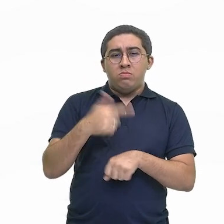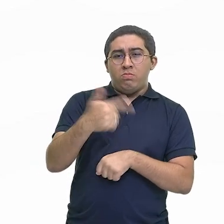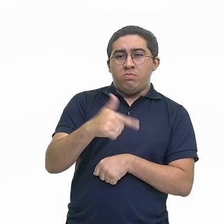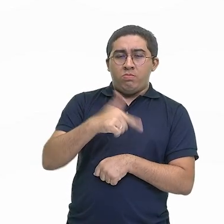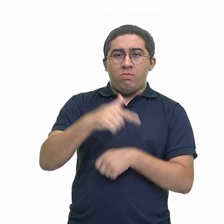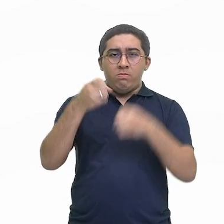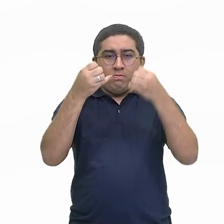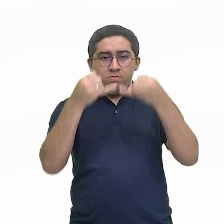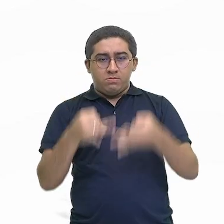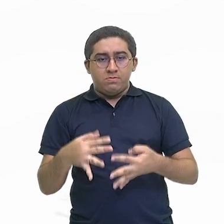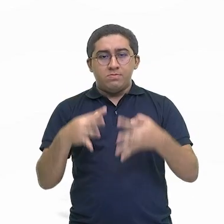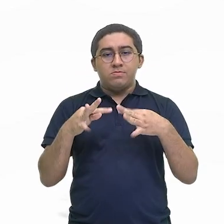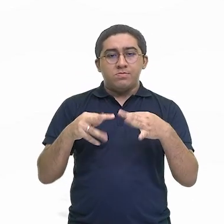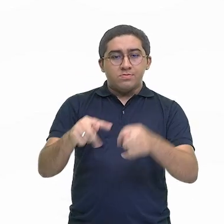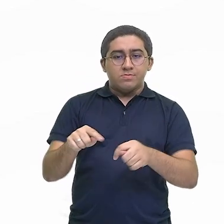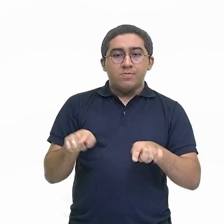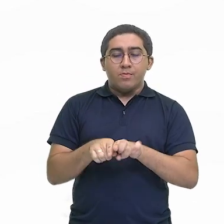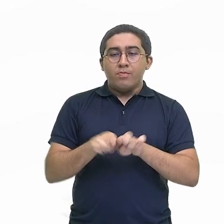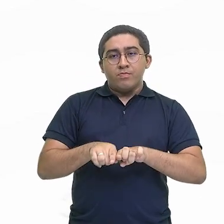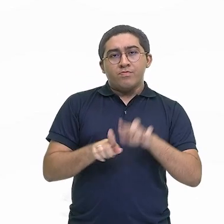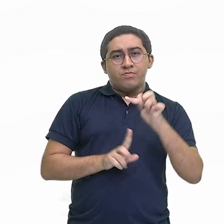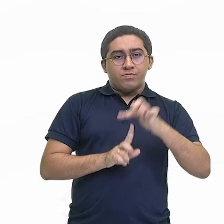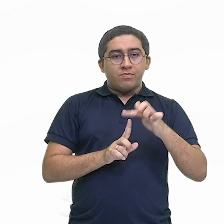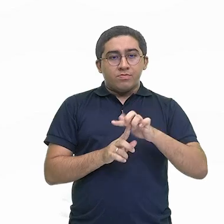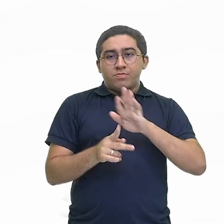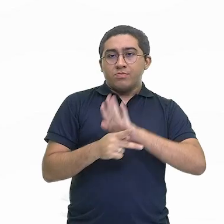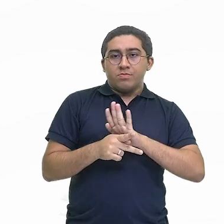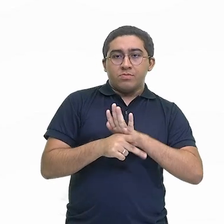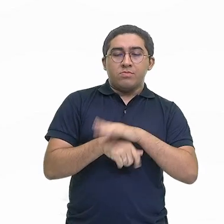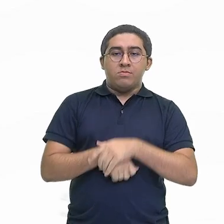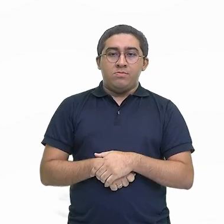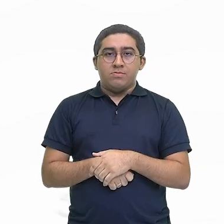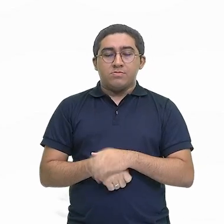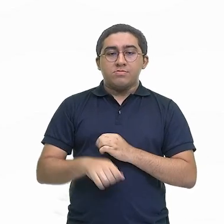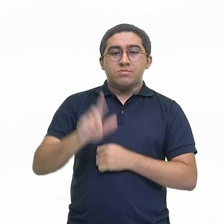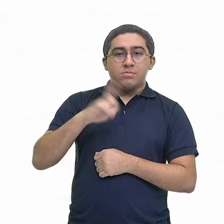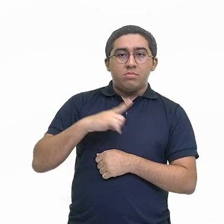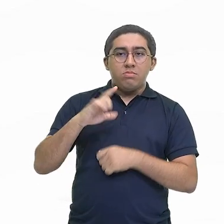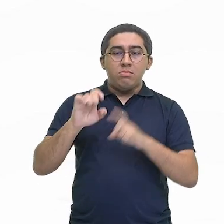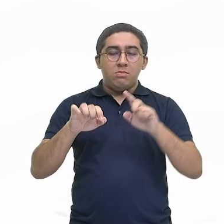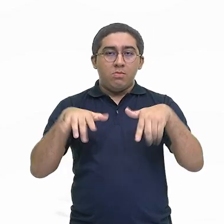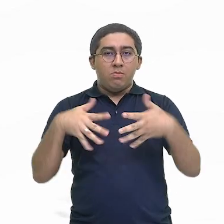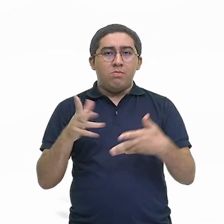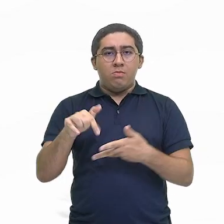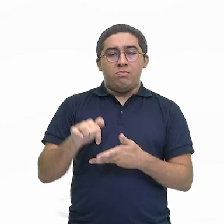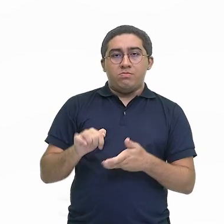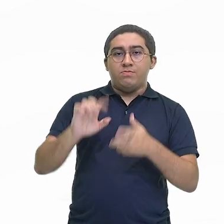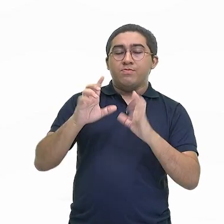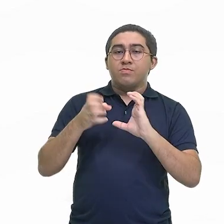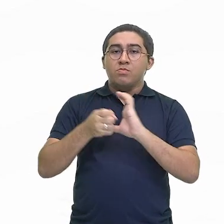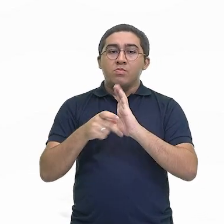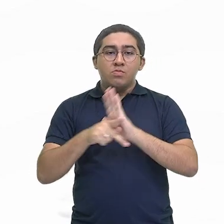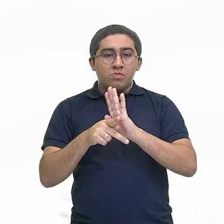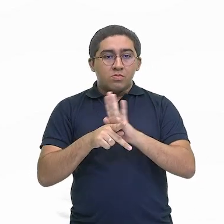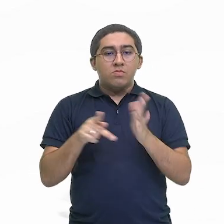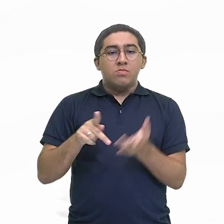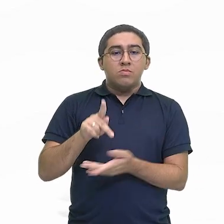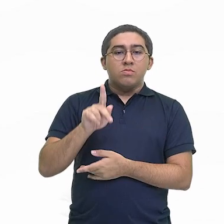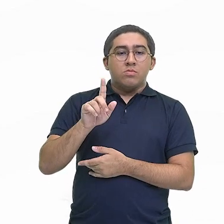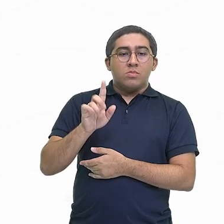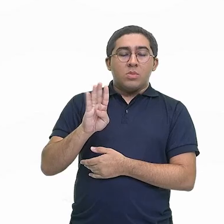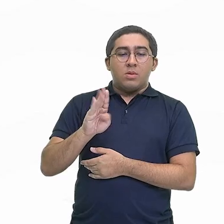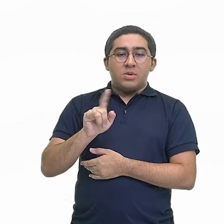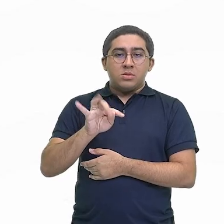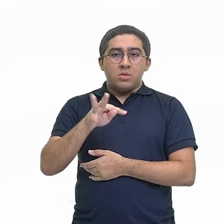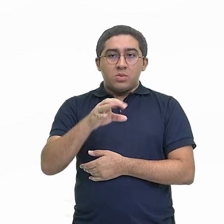os tipos de rocha exatamente, né, quais são a composição do granito, do basalto, mas só para a gente entender